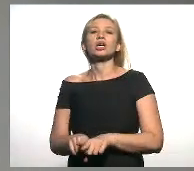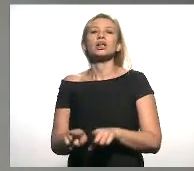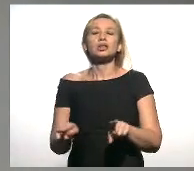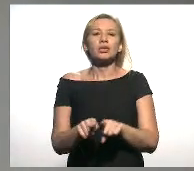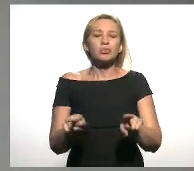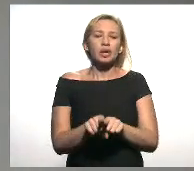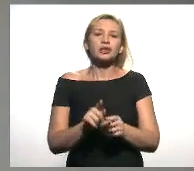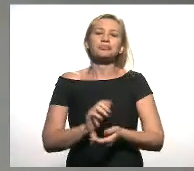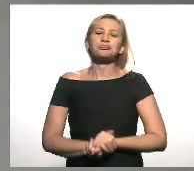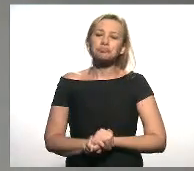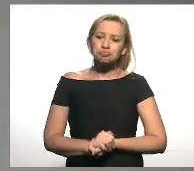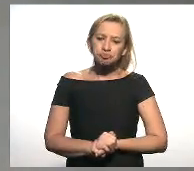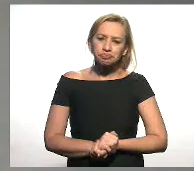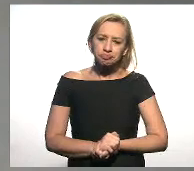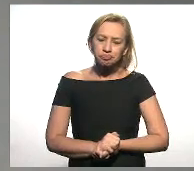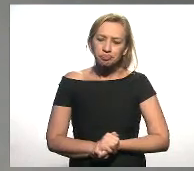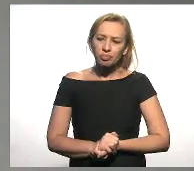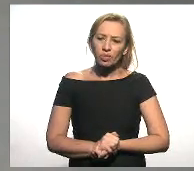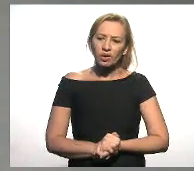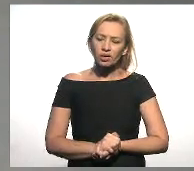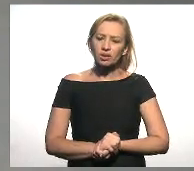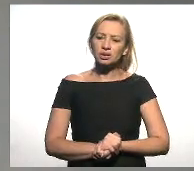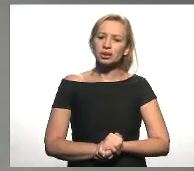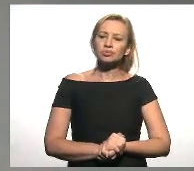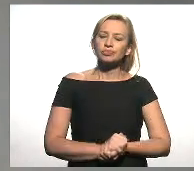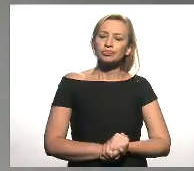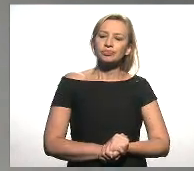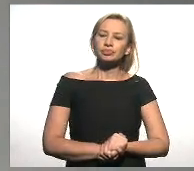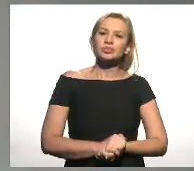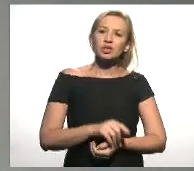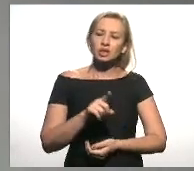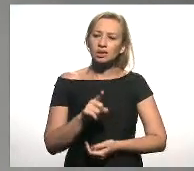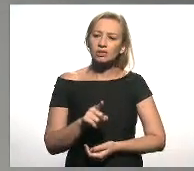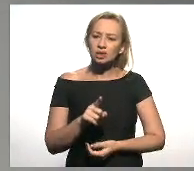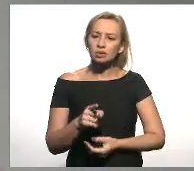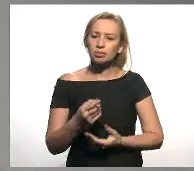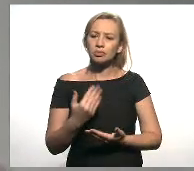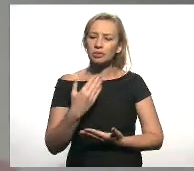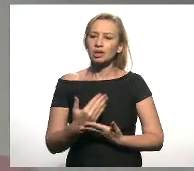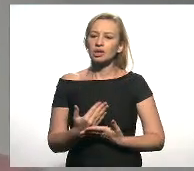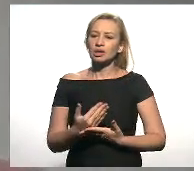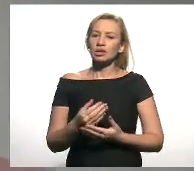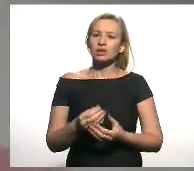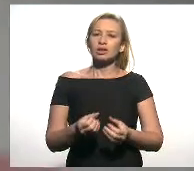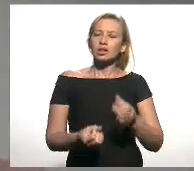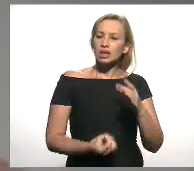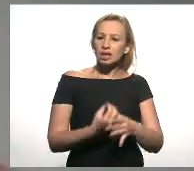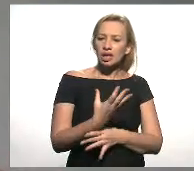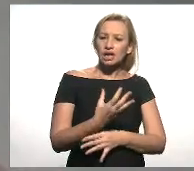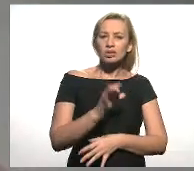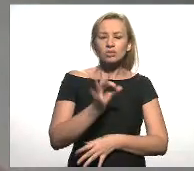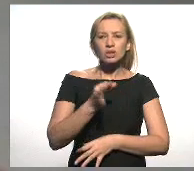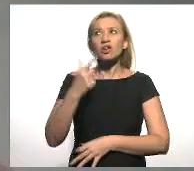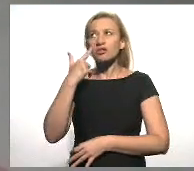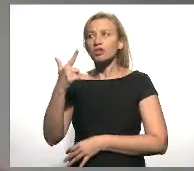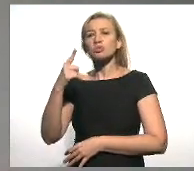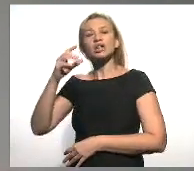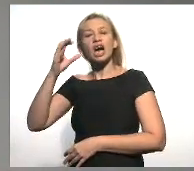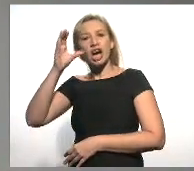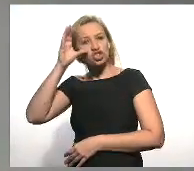requisição dos meios de produção para que você fizesse a conversão necessária. A gente viu a China fazer isso em